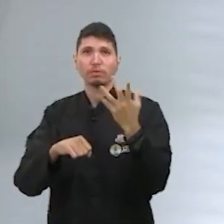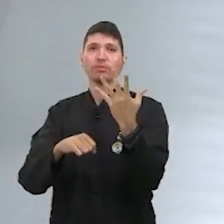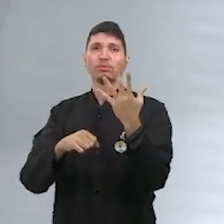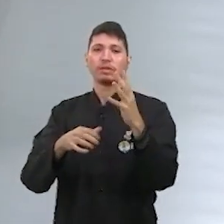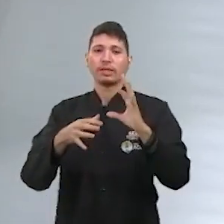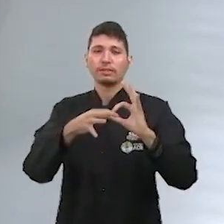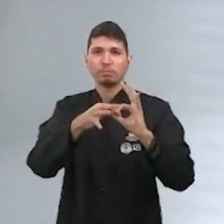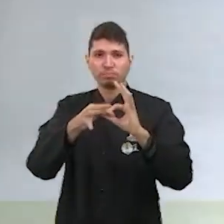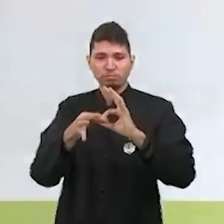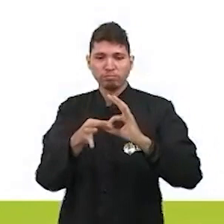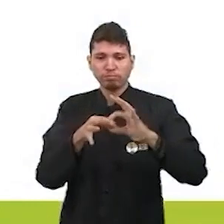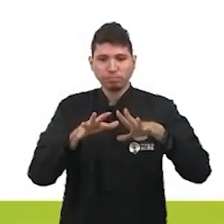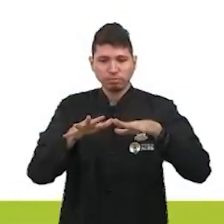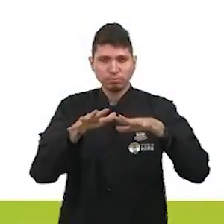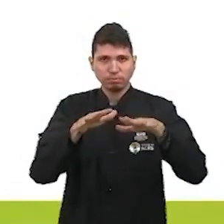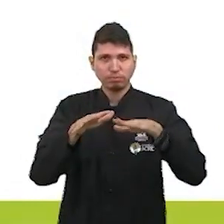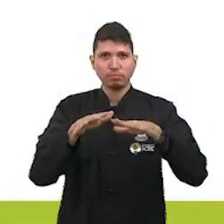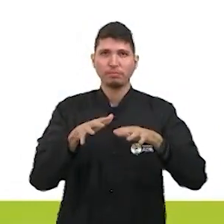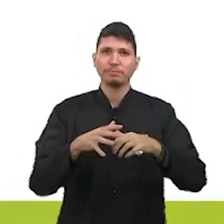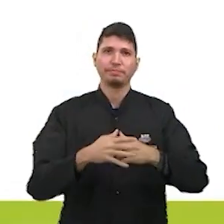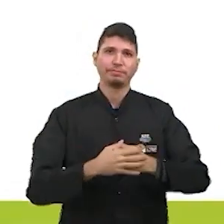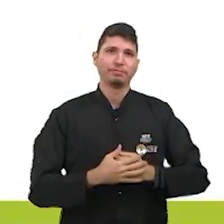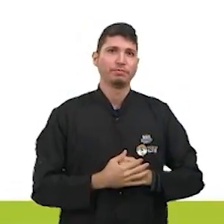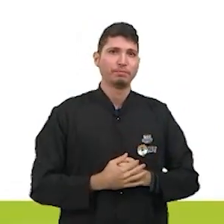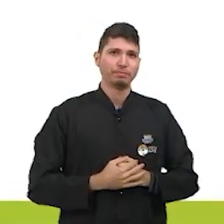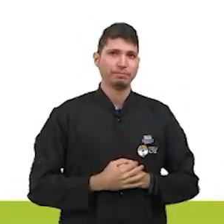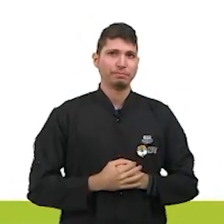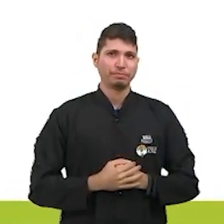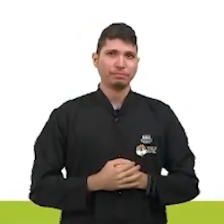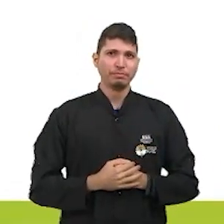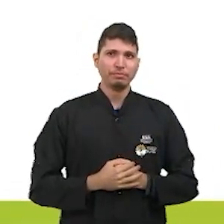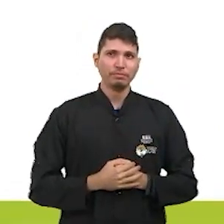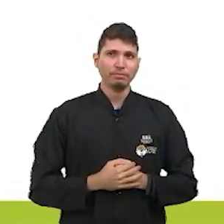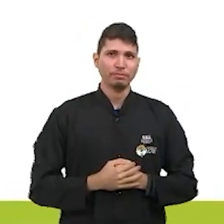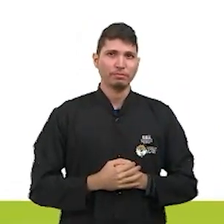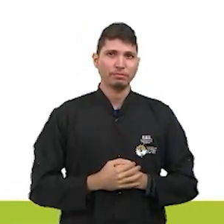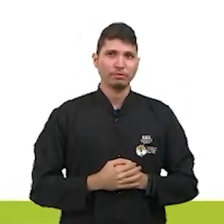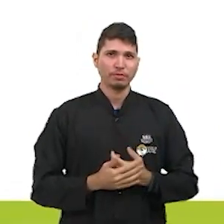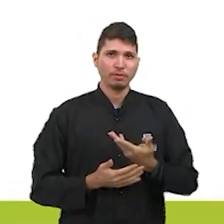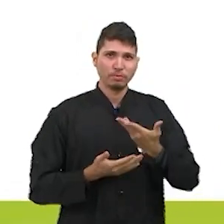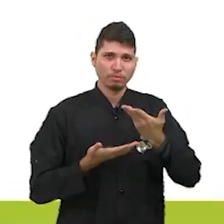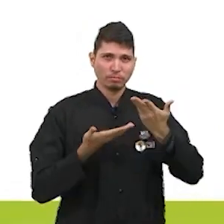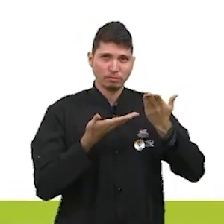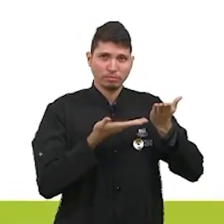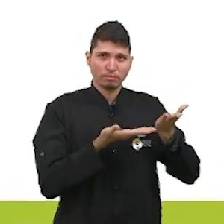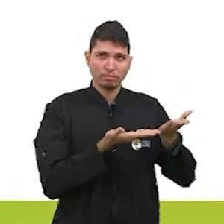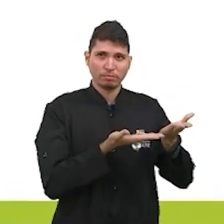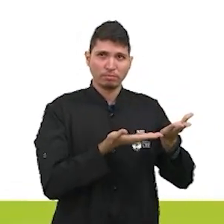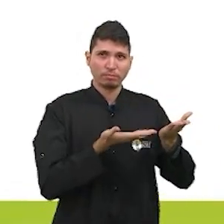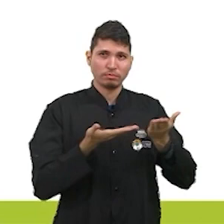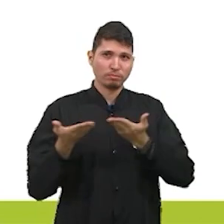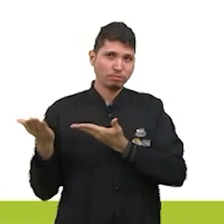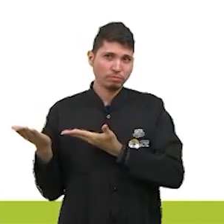interação. Aí, então, coloquei aqui para vocês na parte de baixo, a ligação de